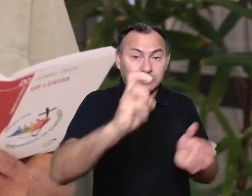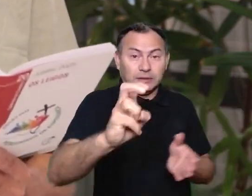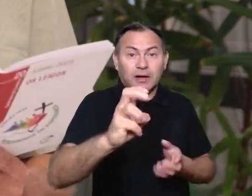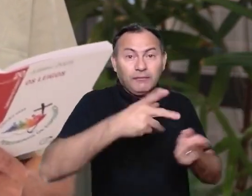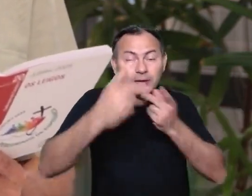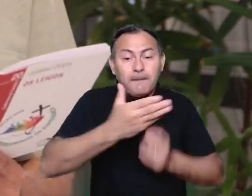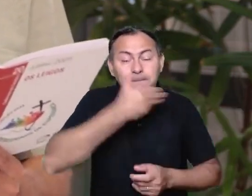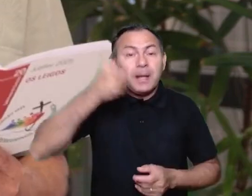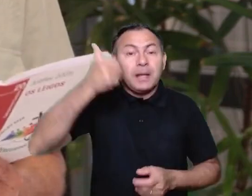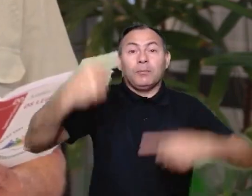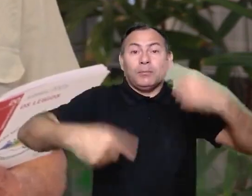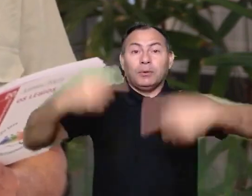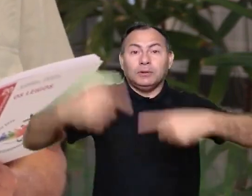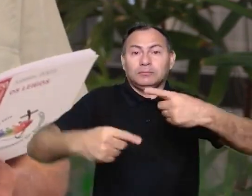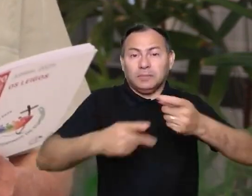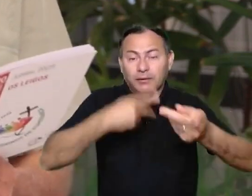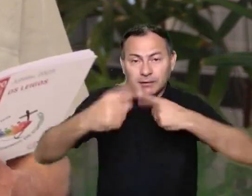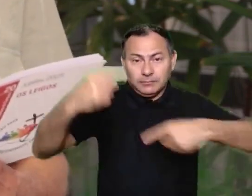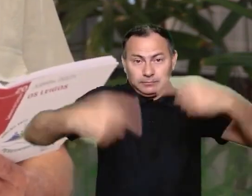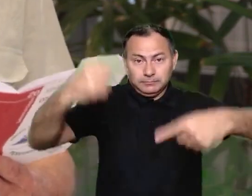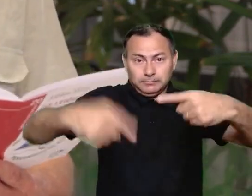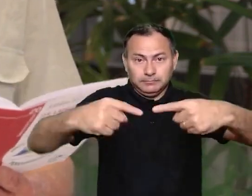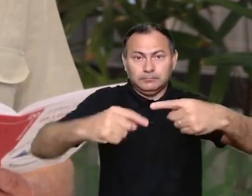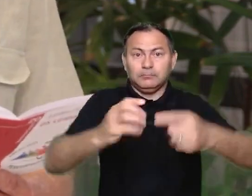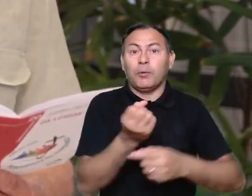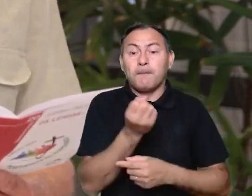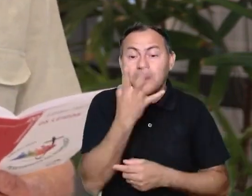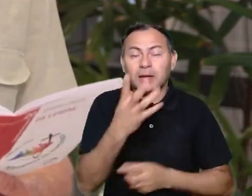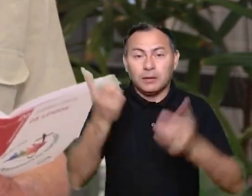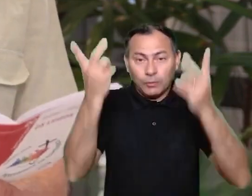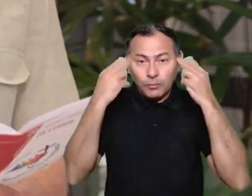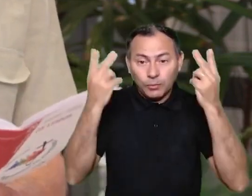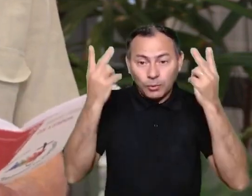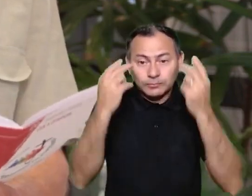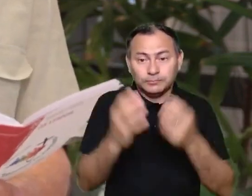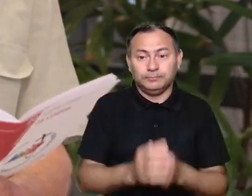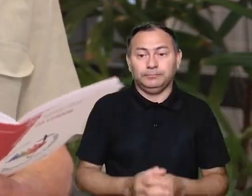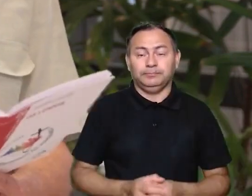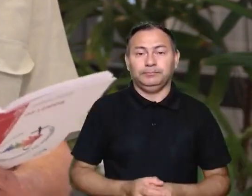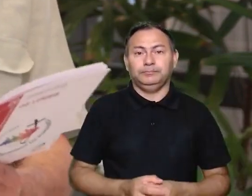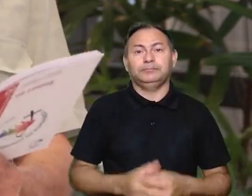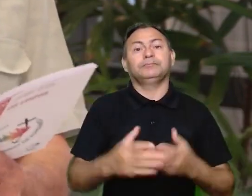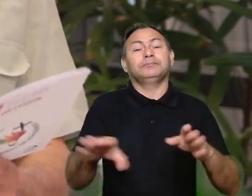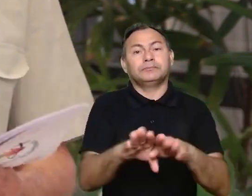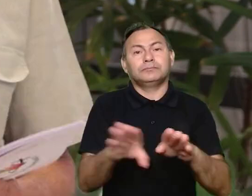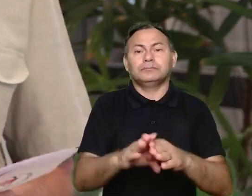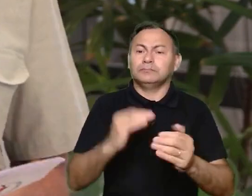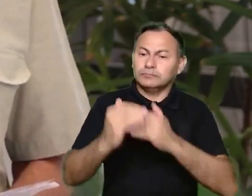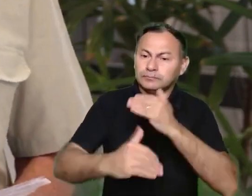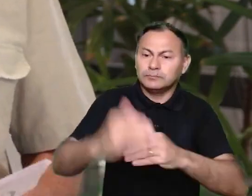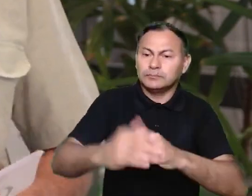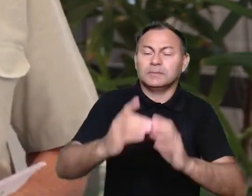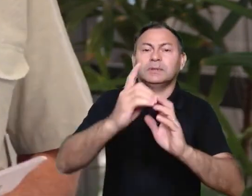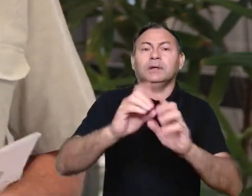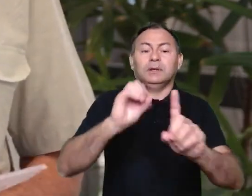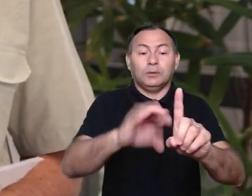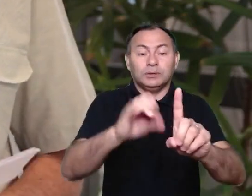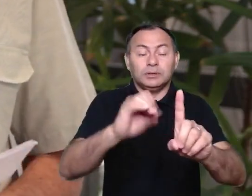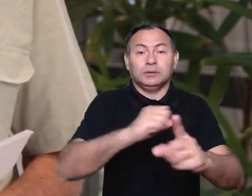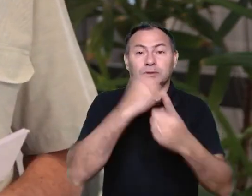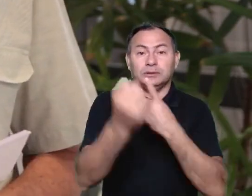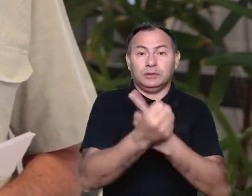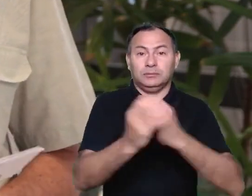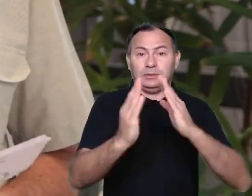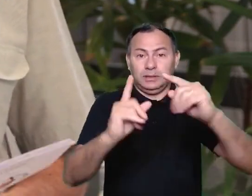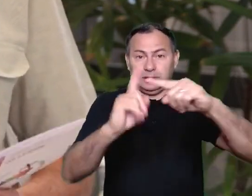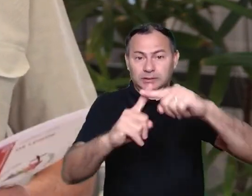melhor política, falando da política para o bem comum. E também desenvolve a doutrina social